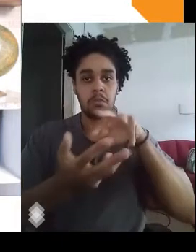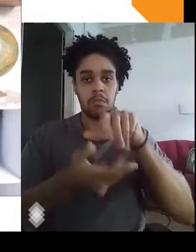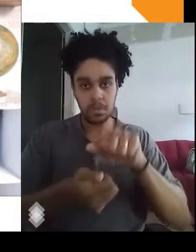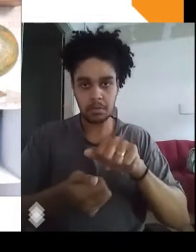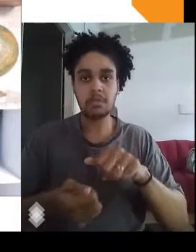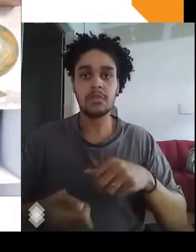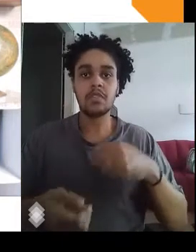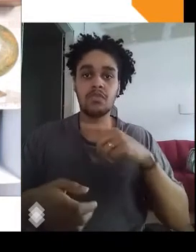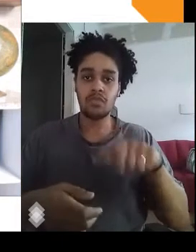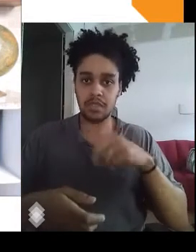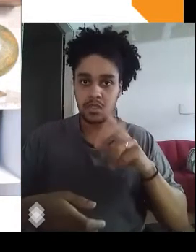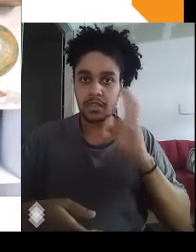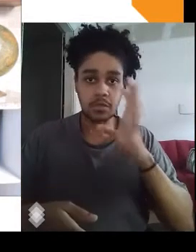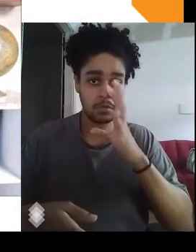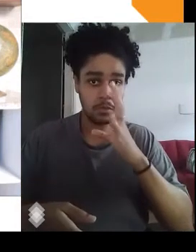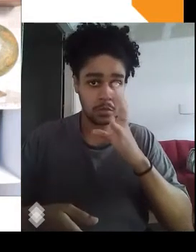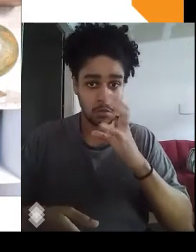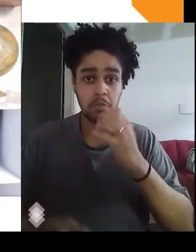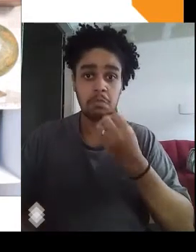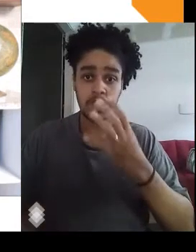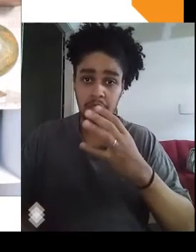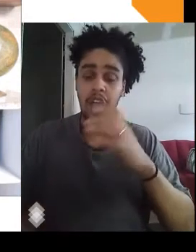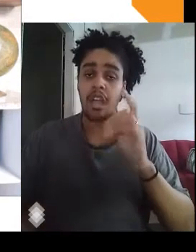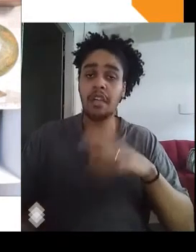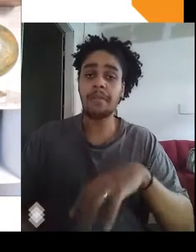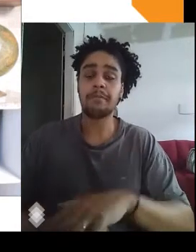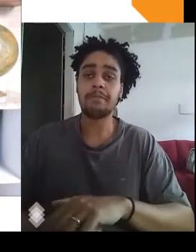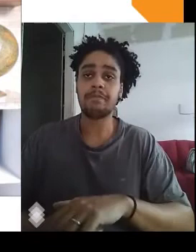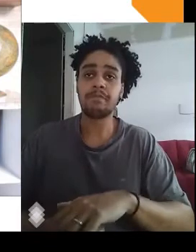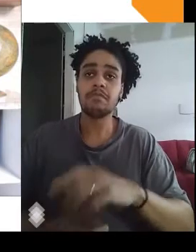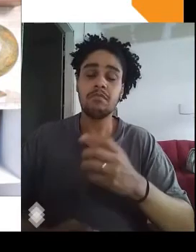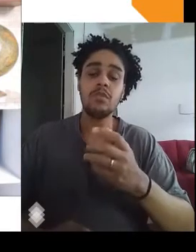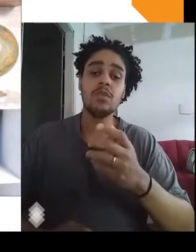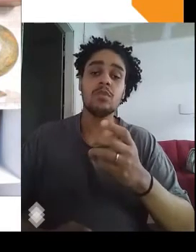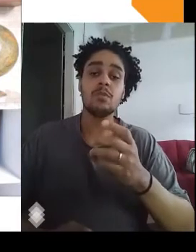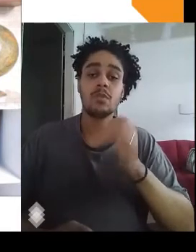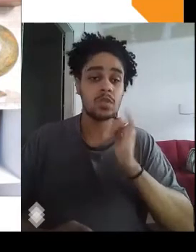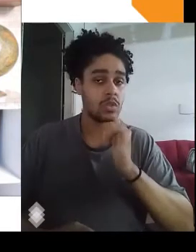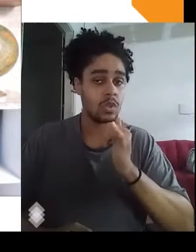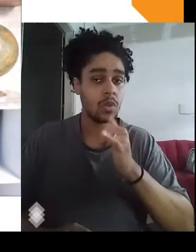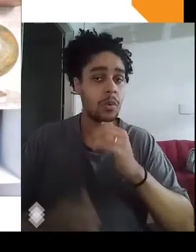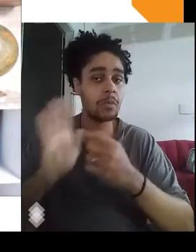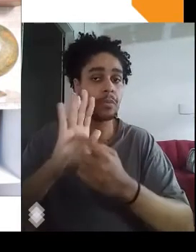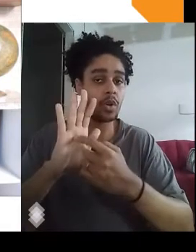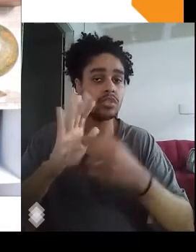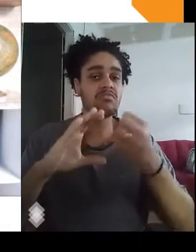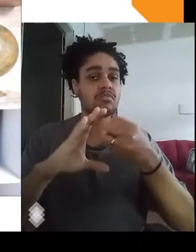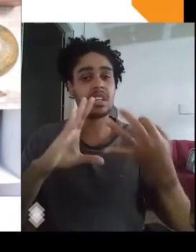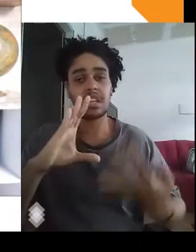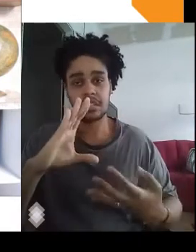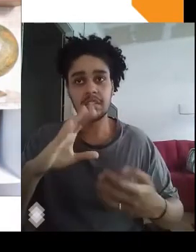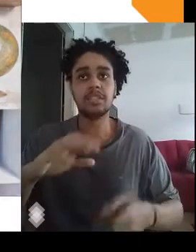bastante, com bastante atenção, o áudio, que é um pouco baixo, o áudio do narrador, mas ele fala, ele aponta características